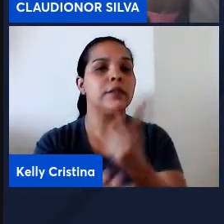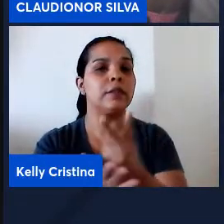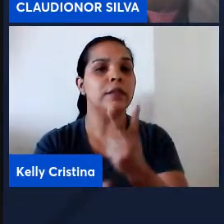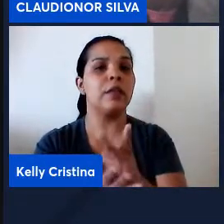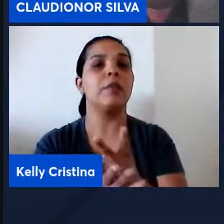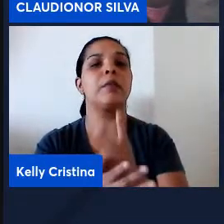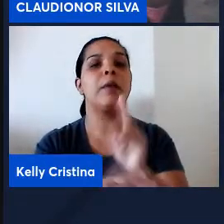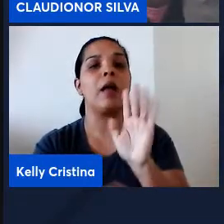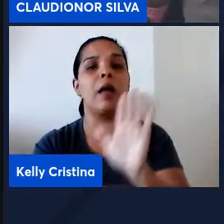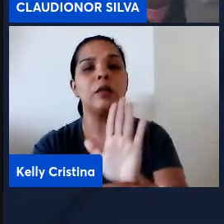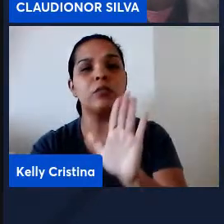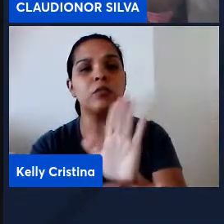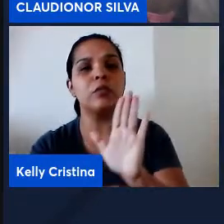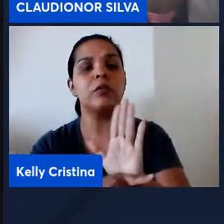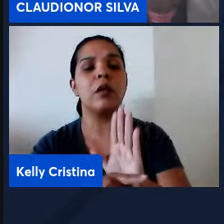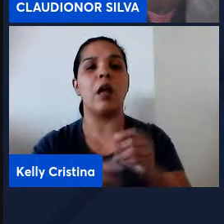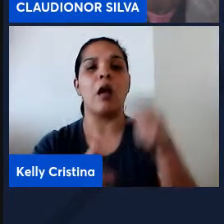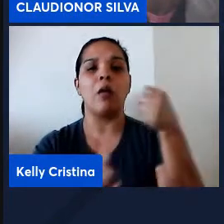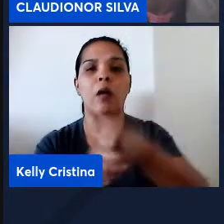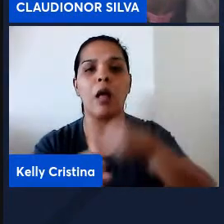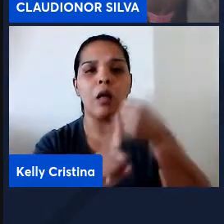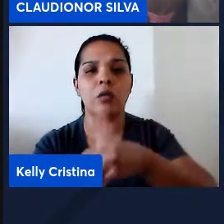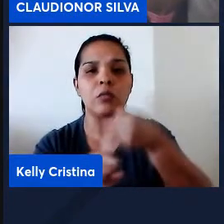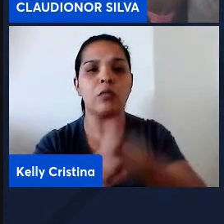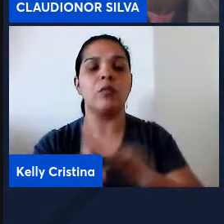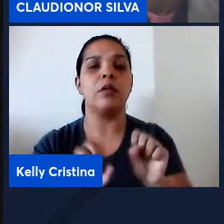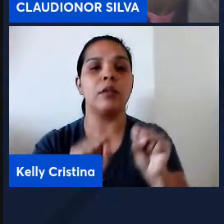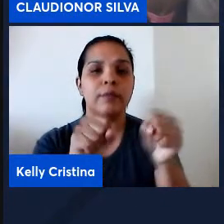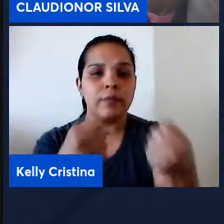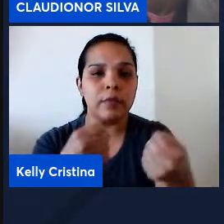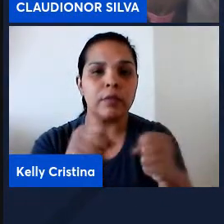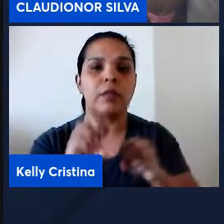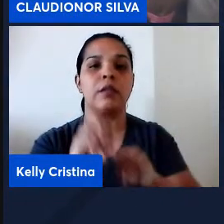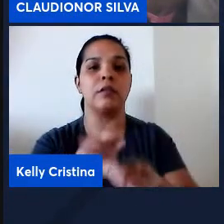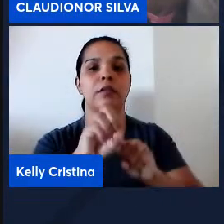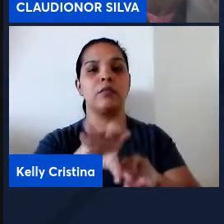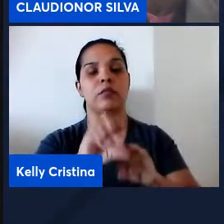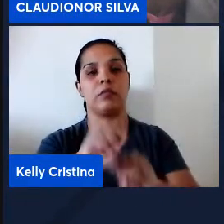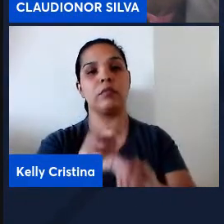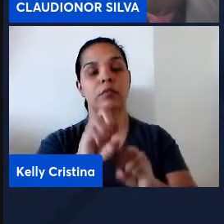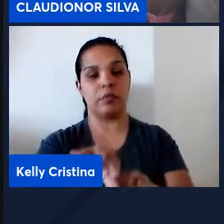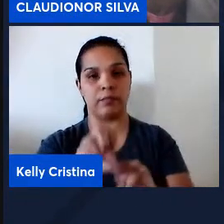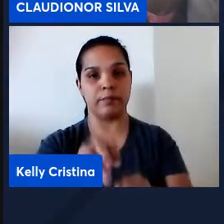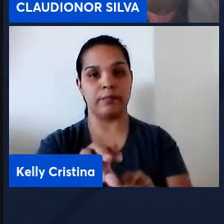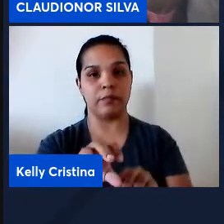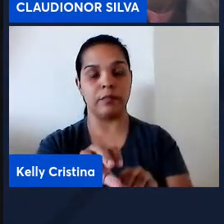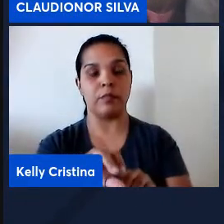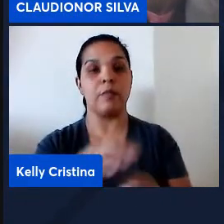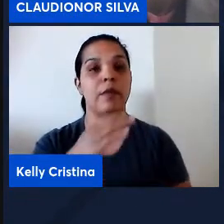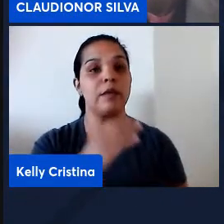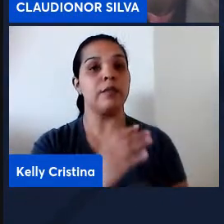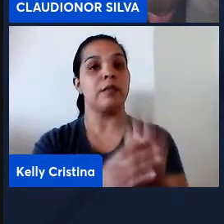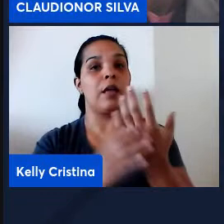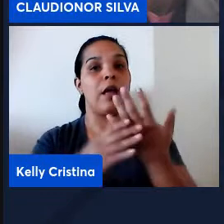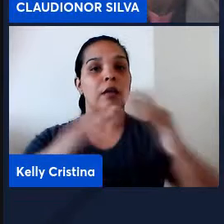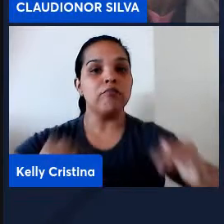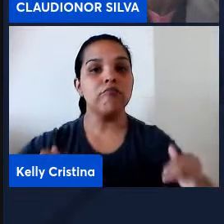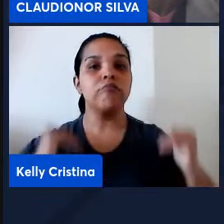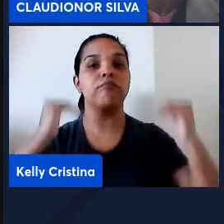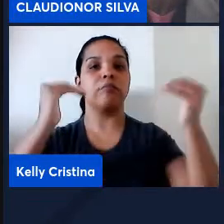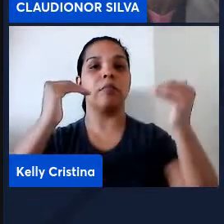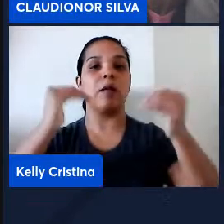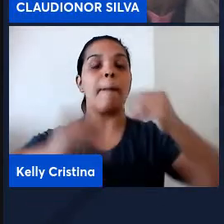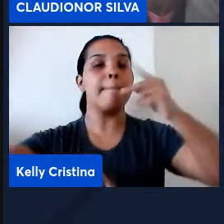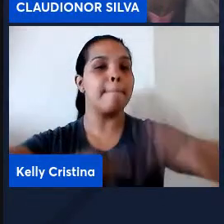continuar a luta em defesa da educação, que é o que vai criar soberania popular,